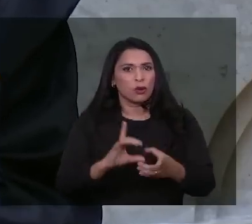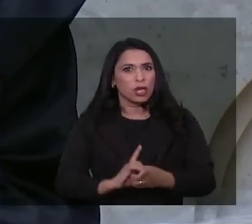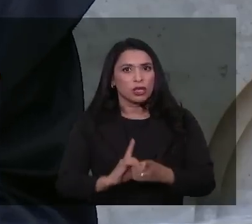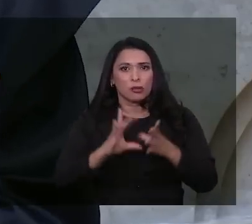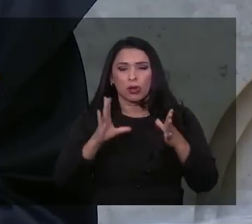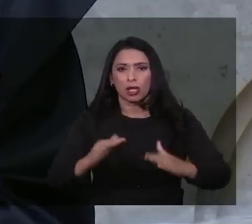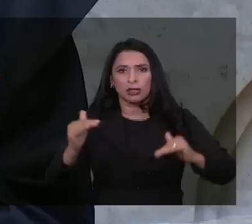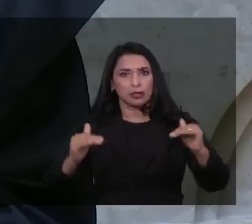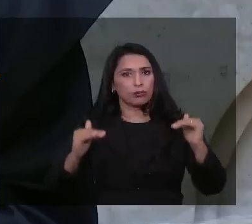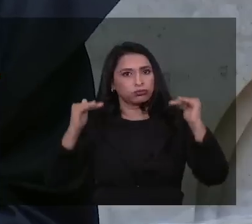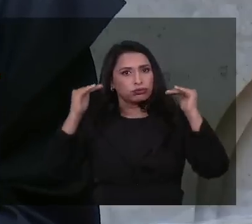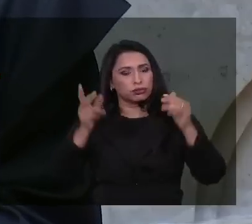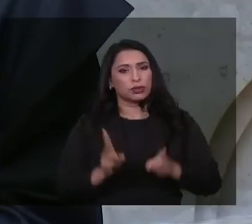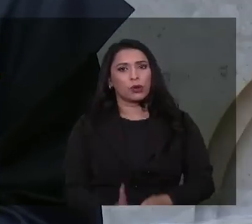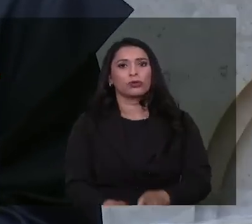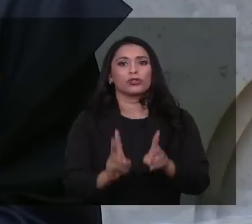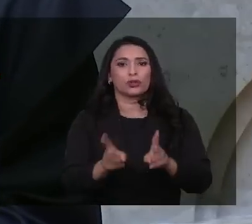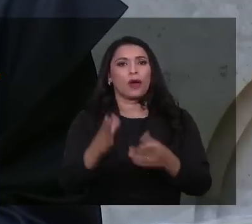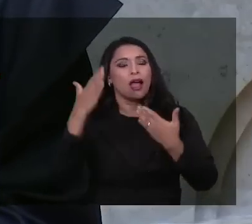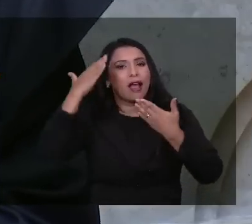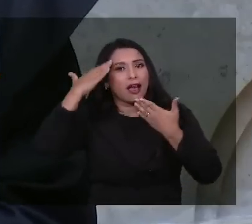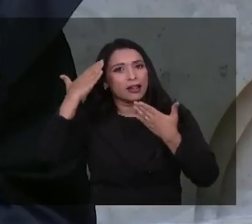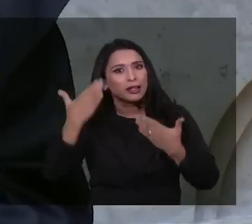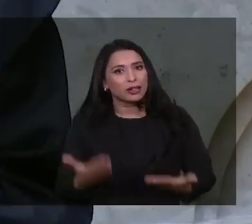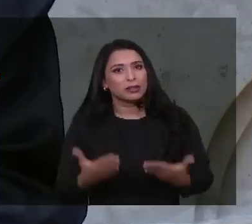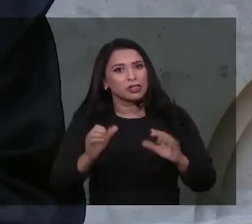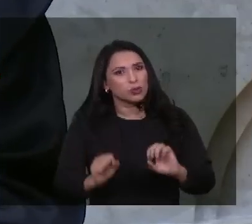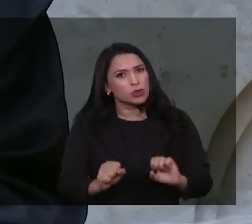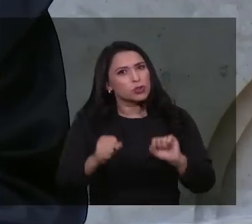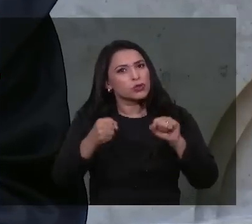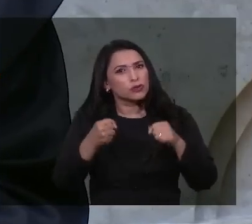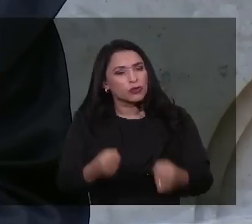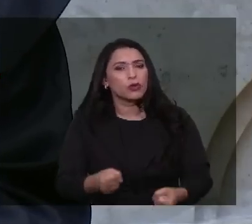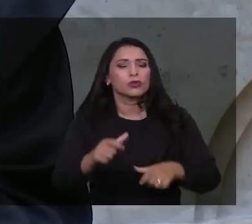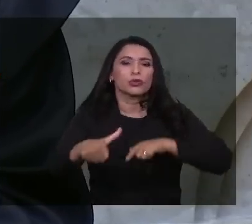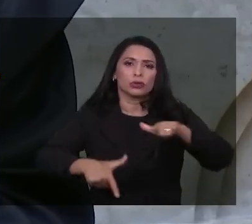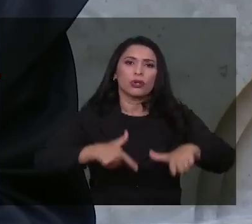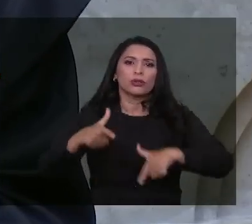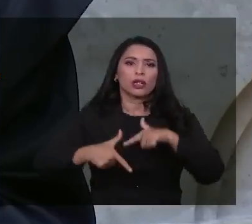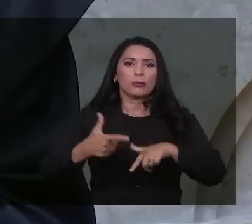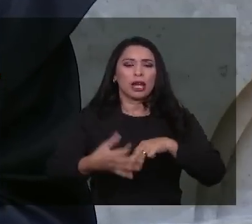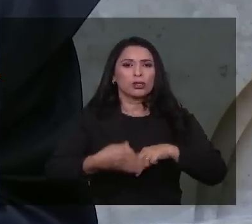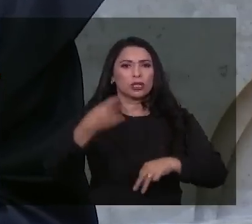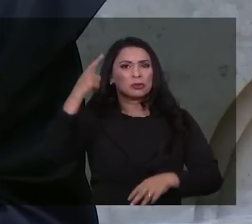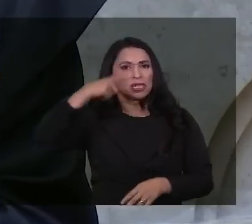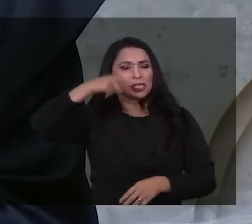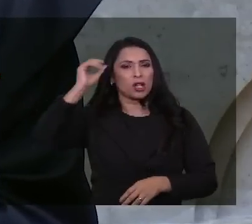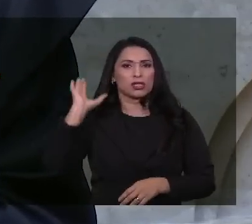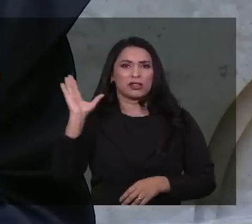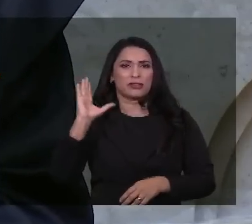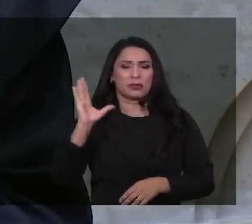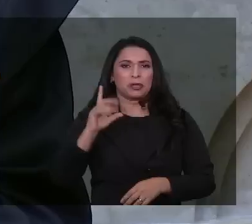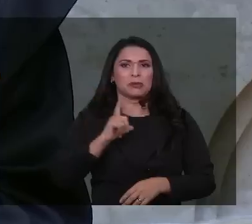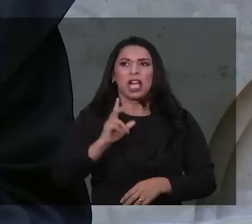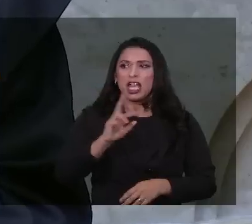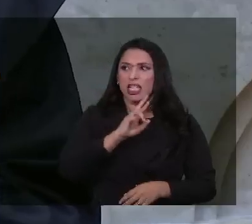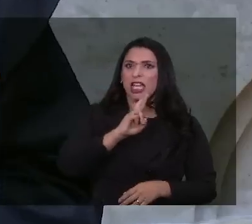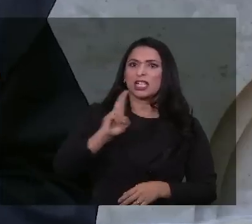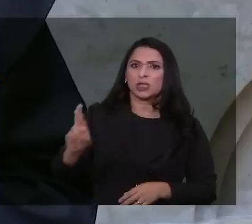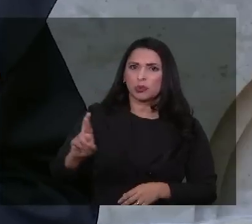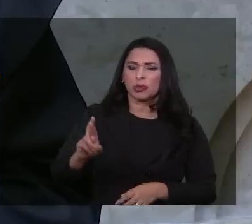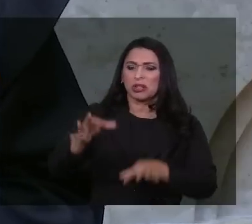Agradeço e reconheço o empenho da ministra Rosa Weber, que soube responder à altura os ataques contra o